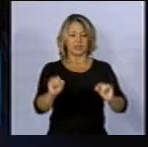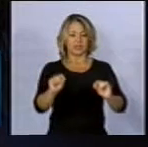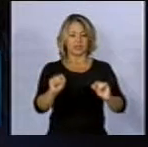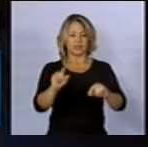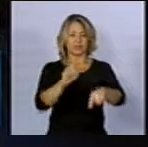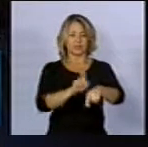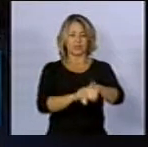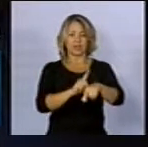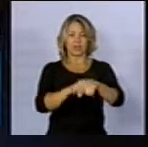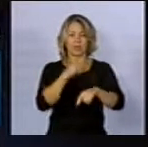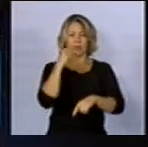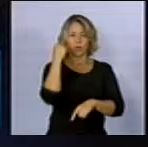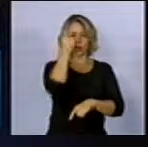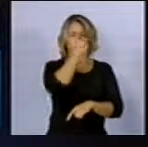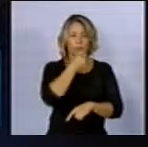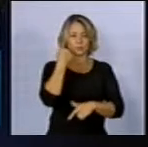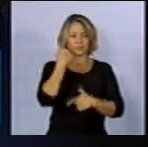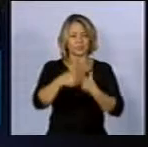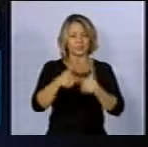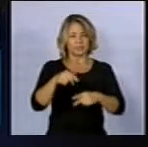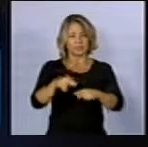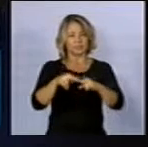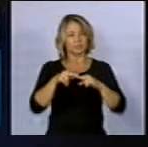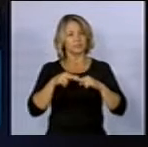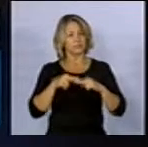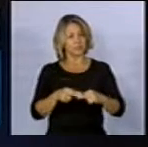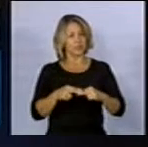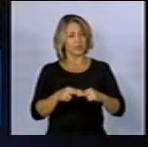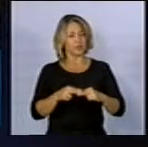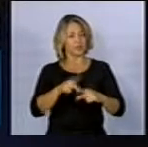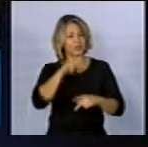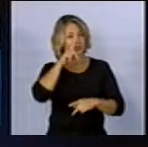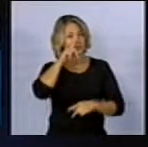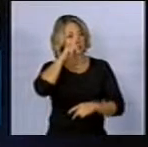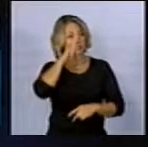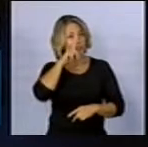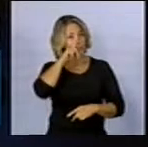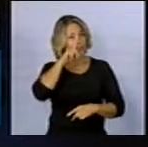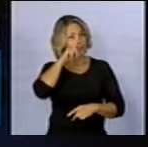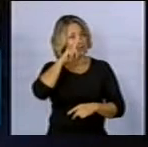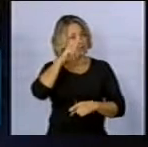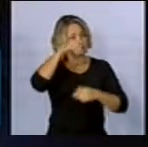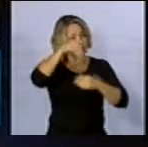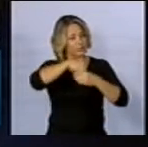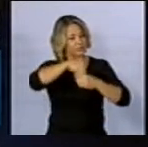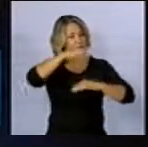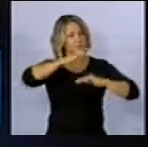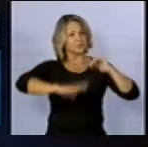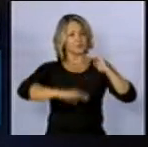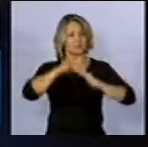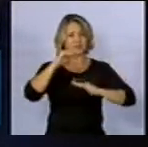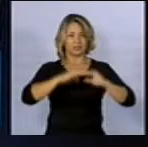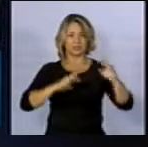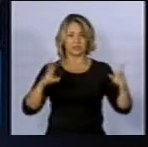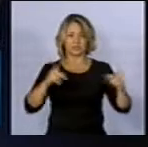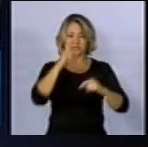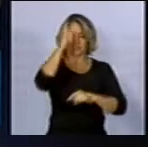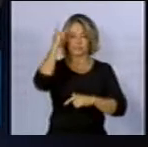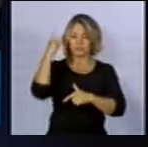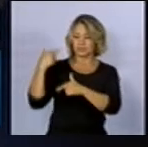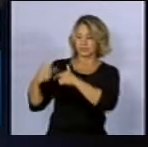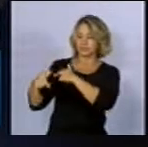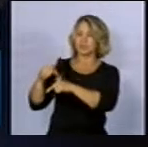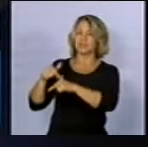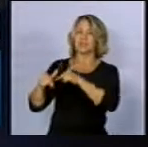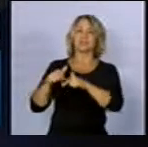horária exatamente em função do perigo existente na profissão para as pessoas os